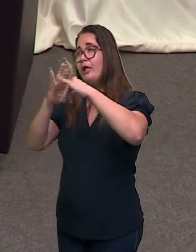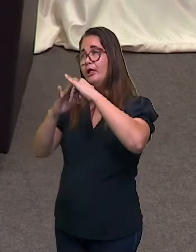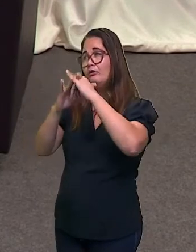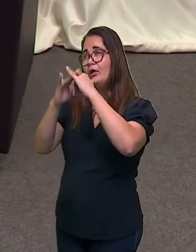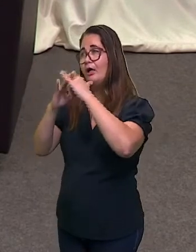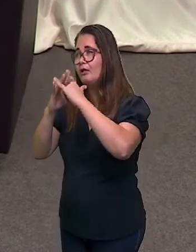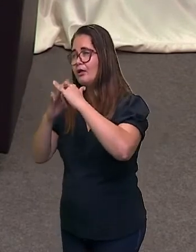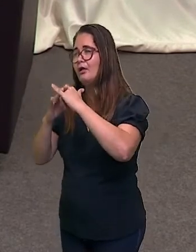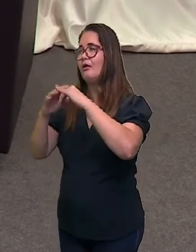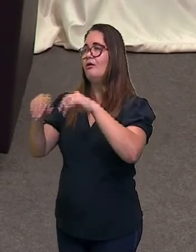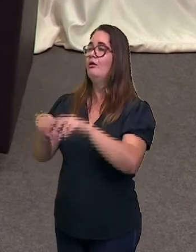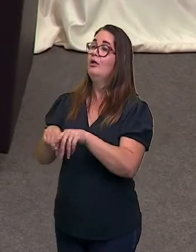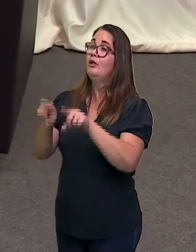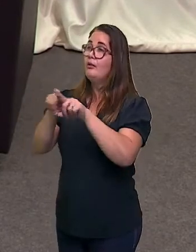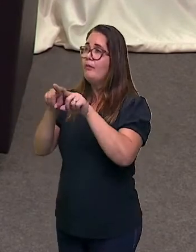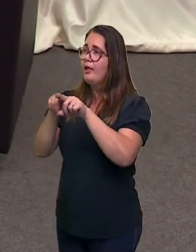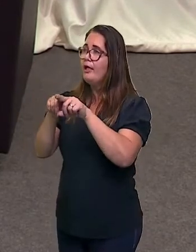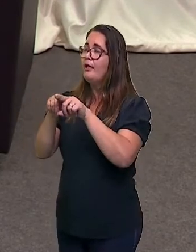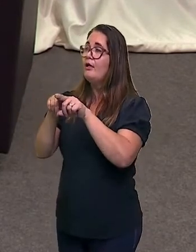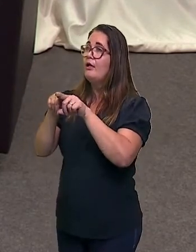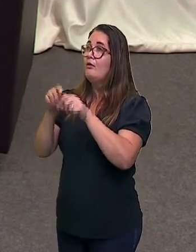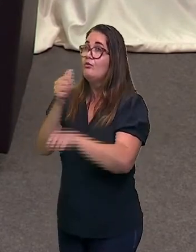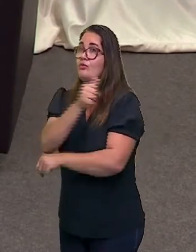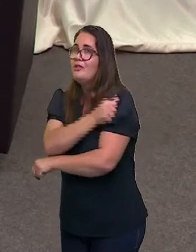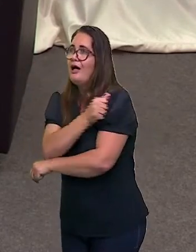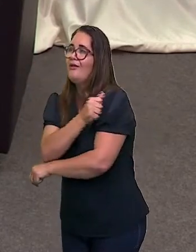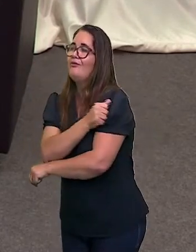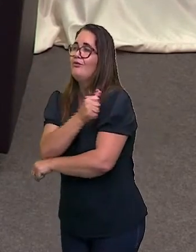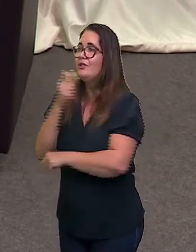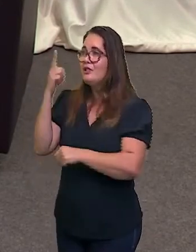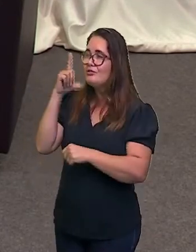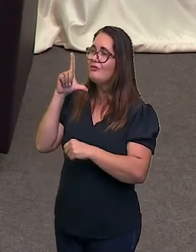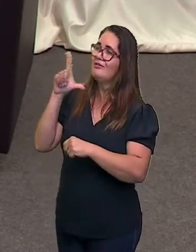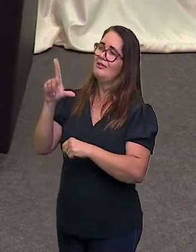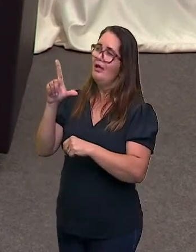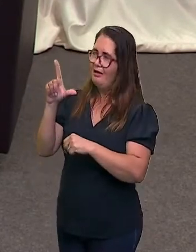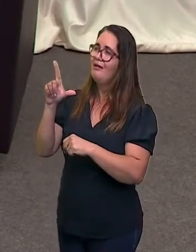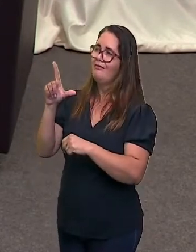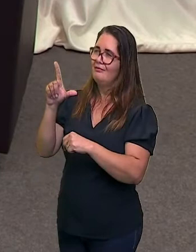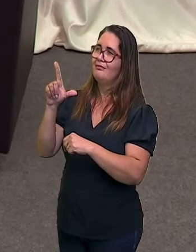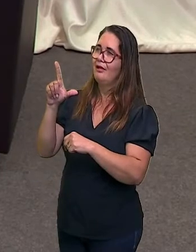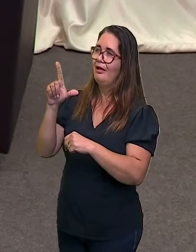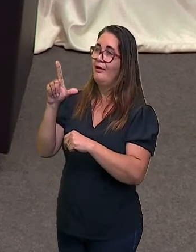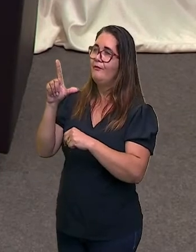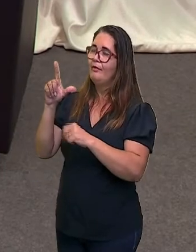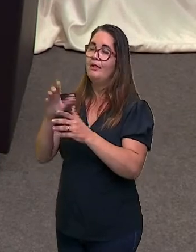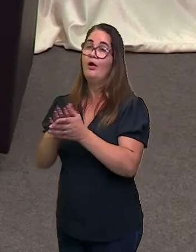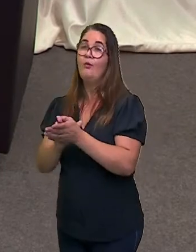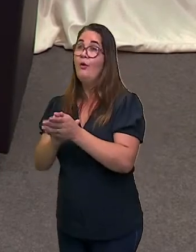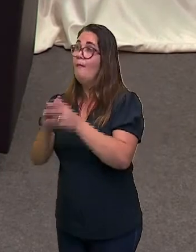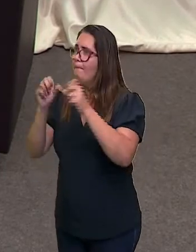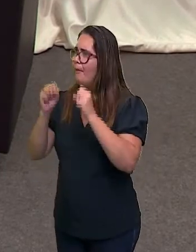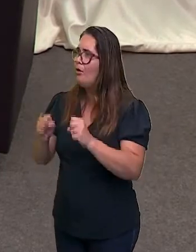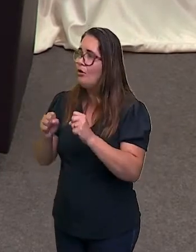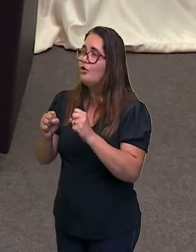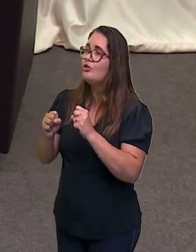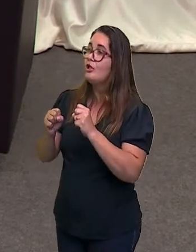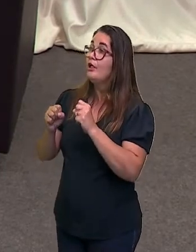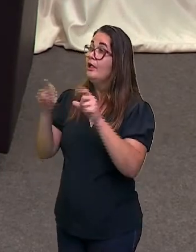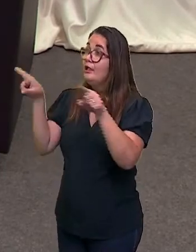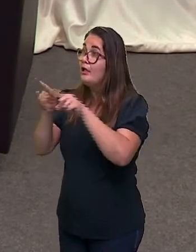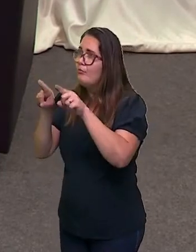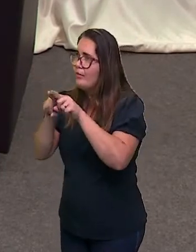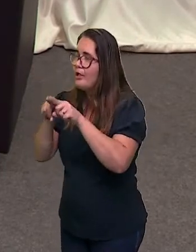plataforma SMED-GV, elas vieram para desenvolver e muito a aprendizagem